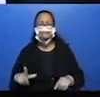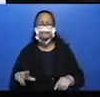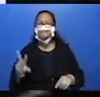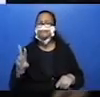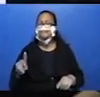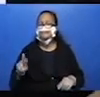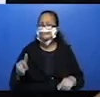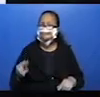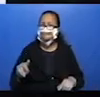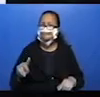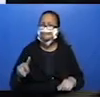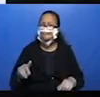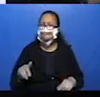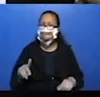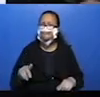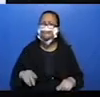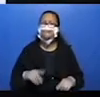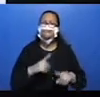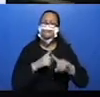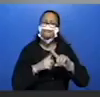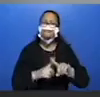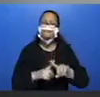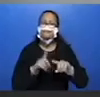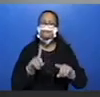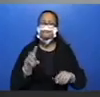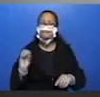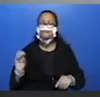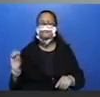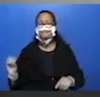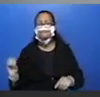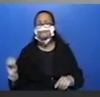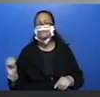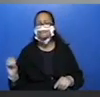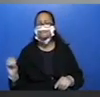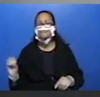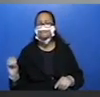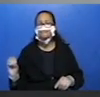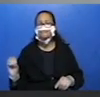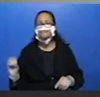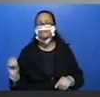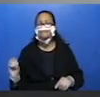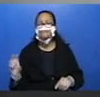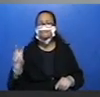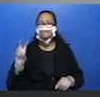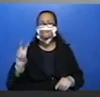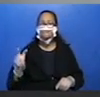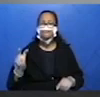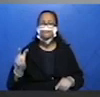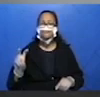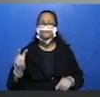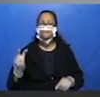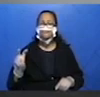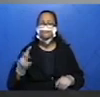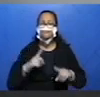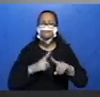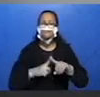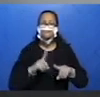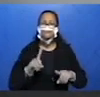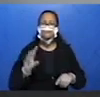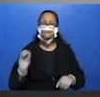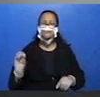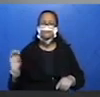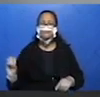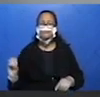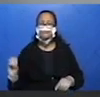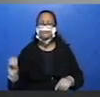coisa que multiplicar por 100. Acompanha comigo. Se eu pegar o 5 e multiplicar por 100, olha lá o que ele